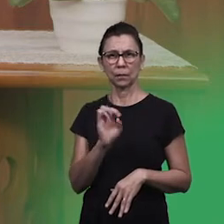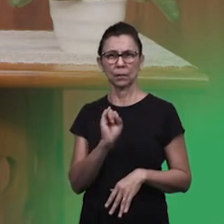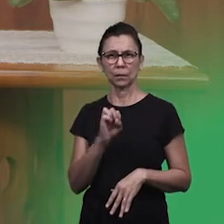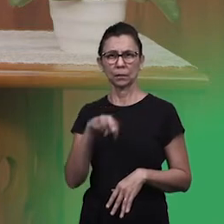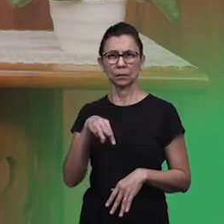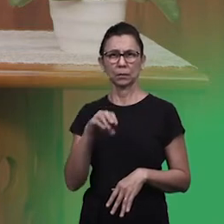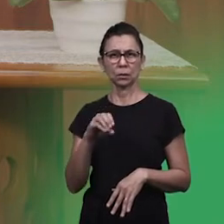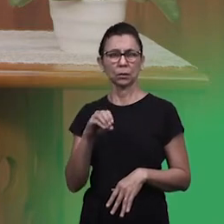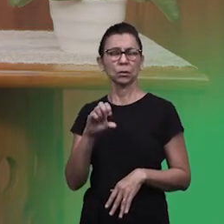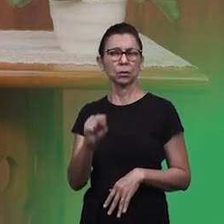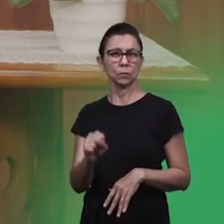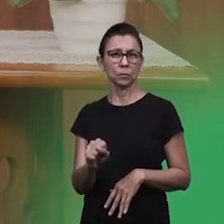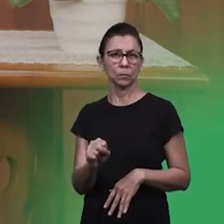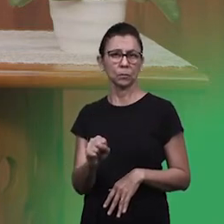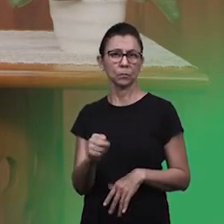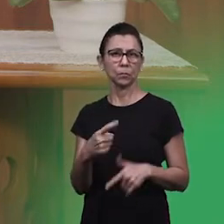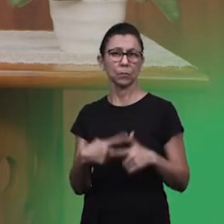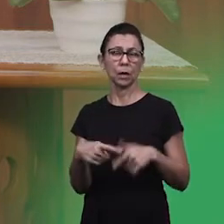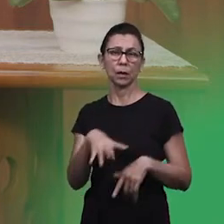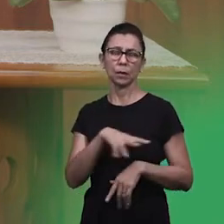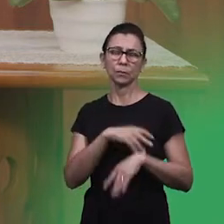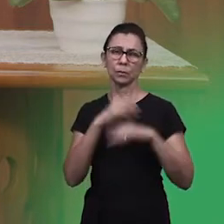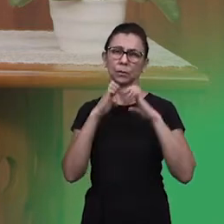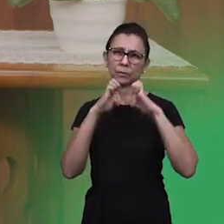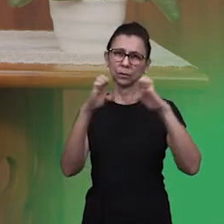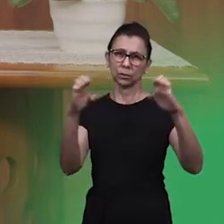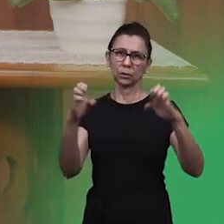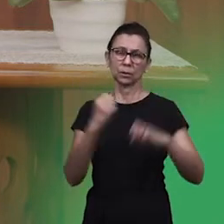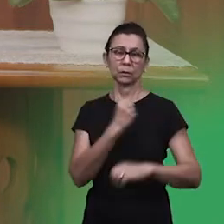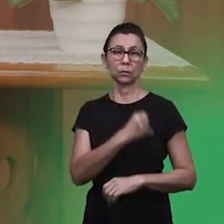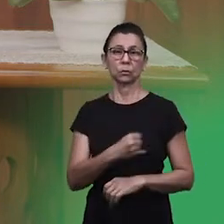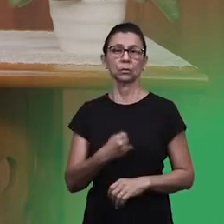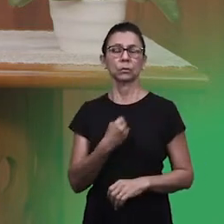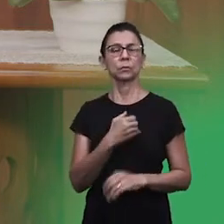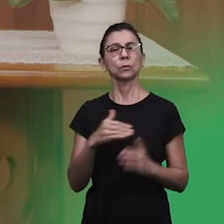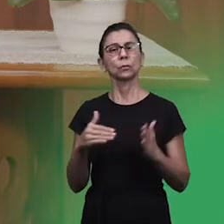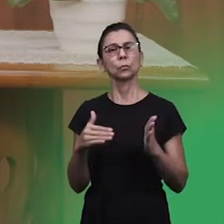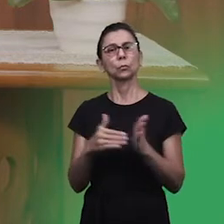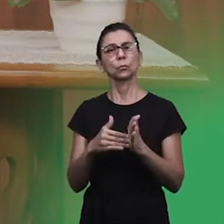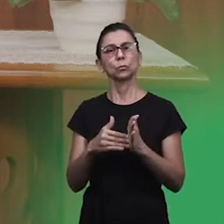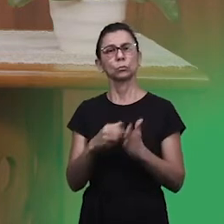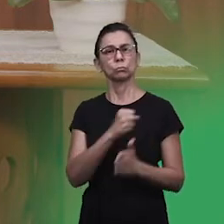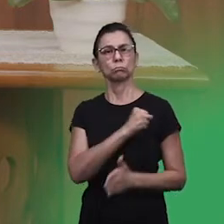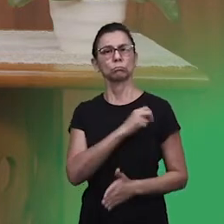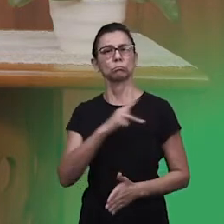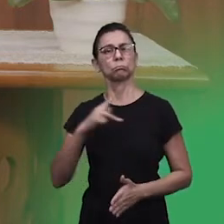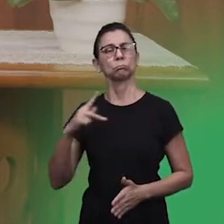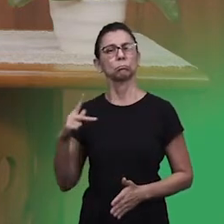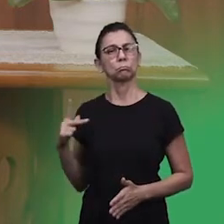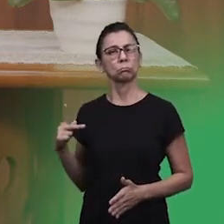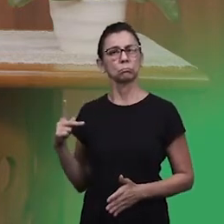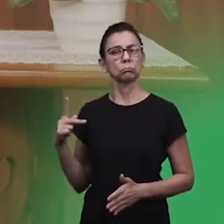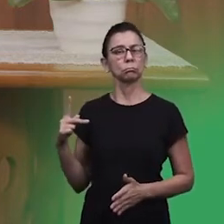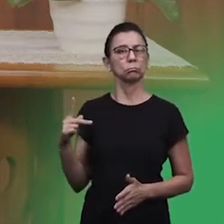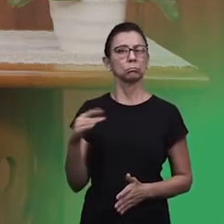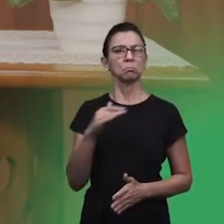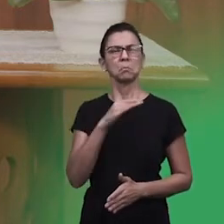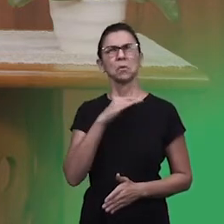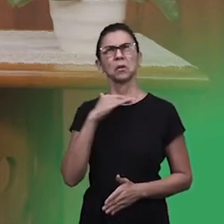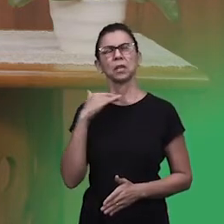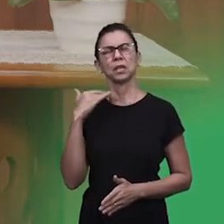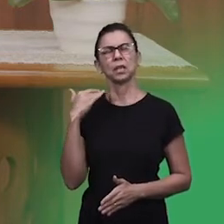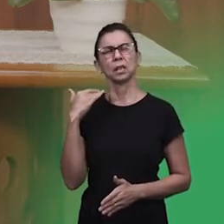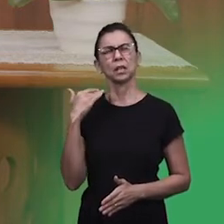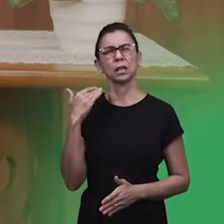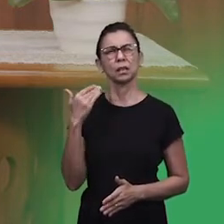pela pregação do Evangelho. O apóstolo João foi o último dos apóstolos que veio a falecer. Inclusive, já era um